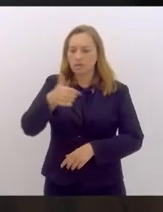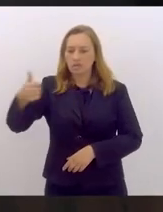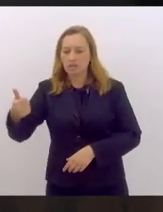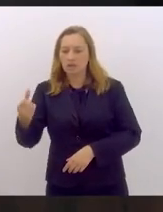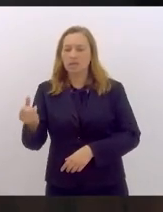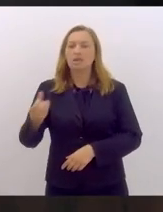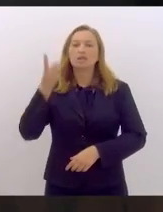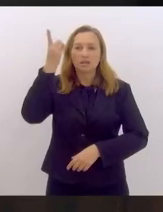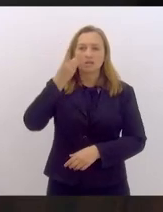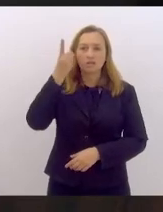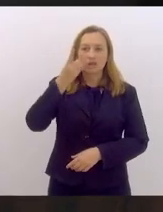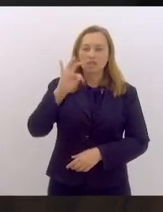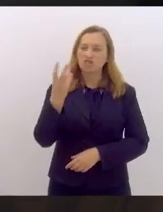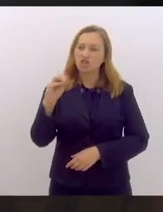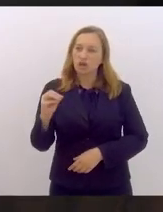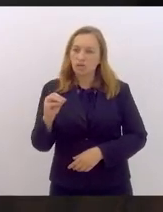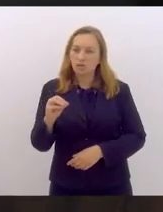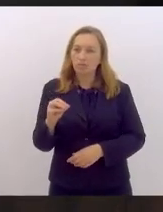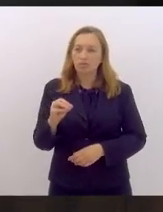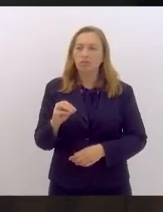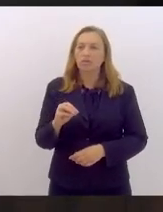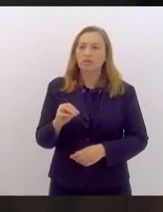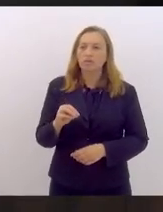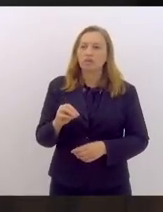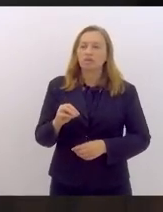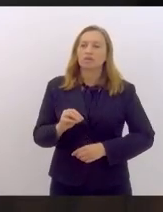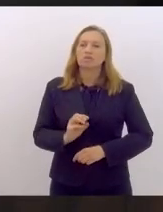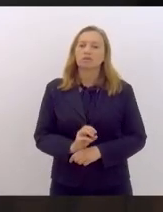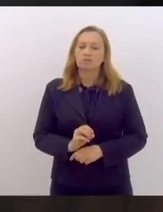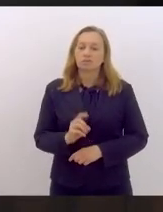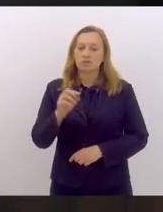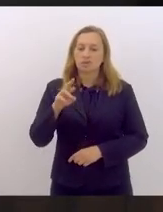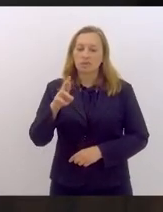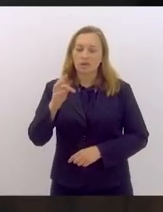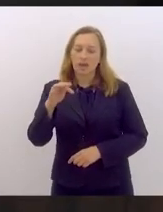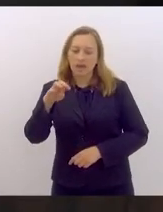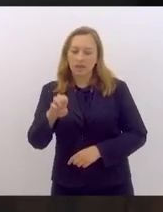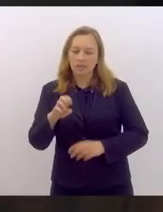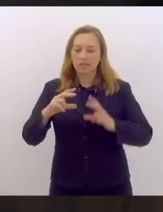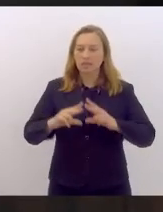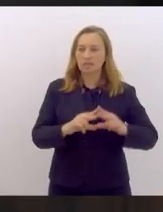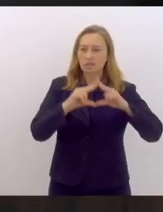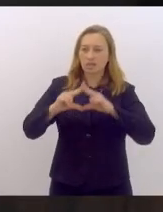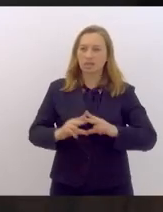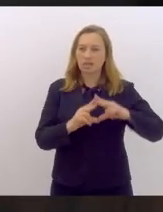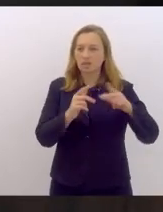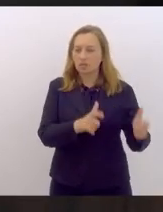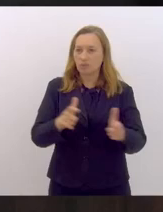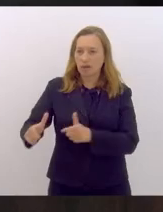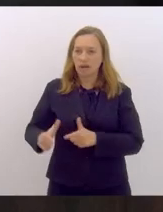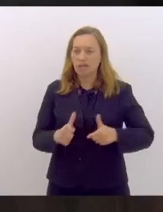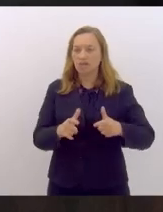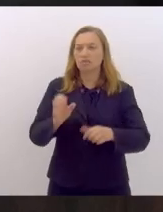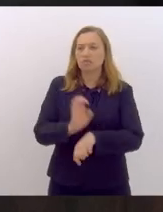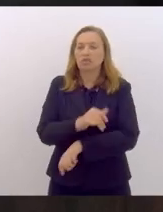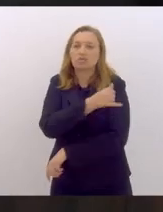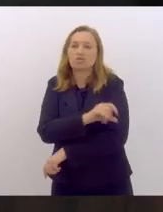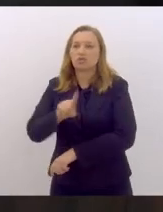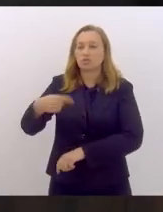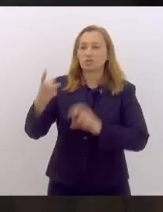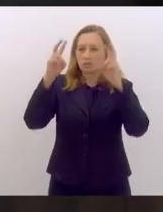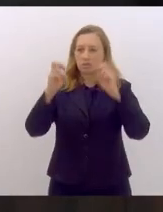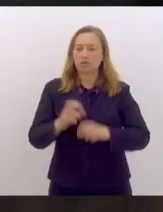de autoria do deputado Tiago Pampolha, que dispõe sobre o descarte de embalagens recicláveis em pontos comerciais do Estado do Rio de Janeiro e da Outras